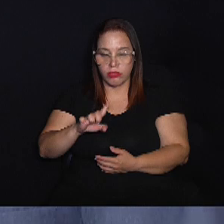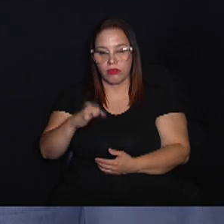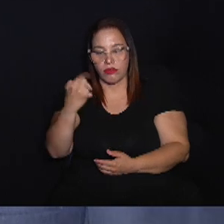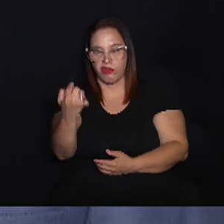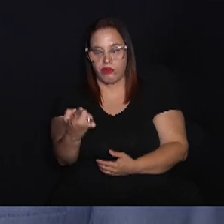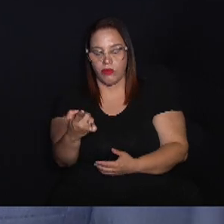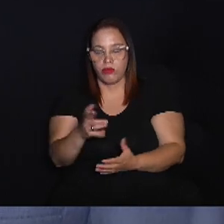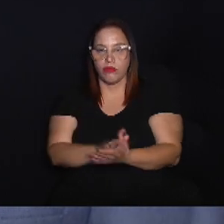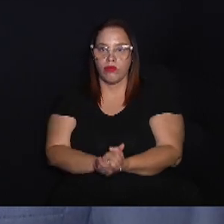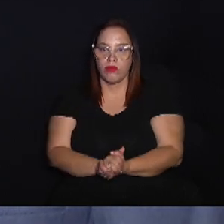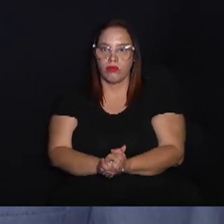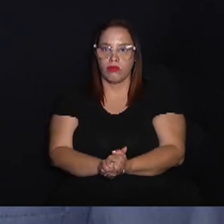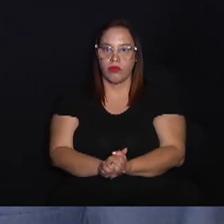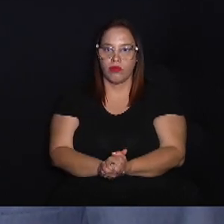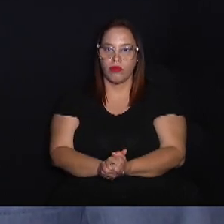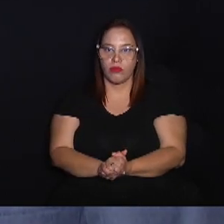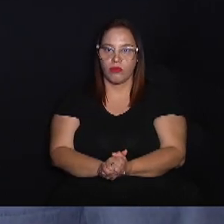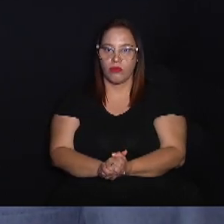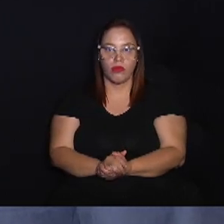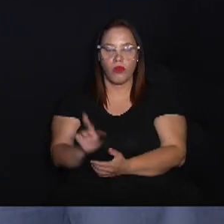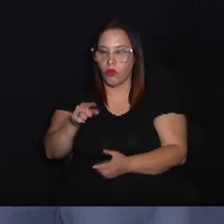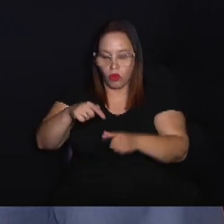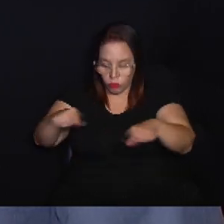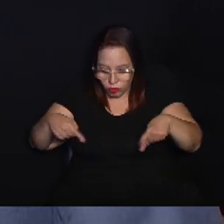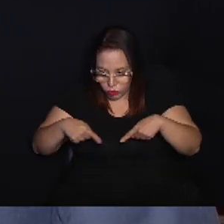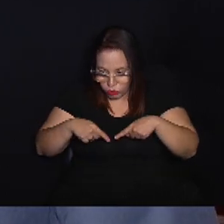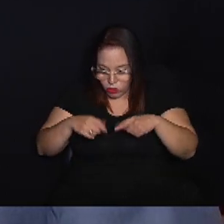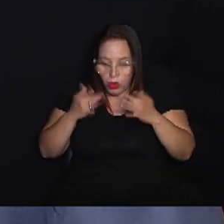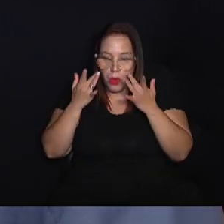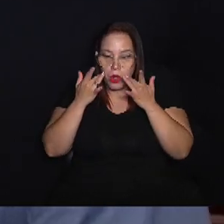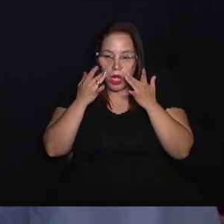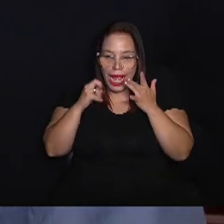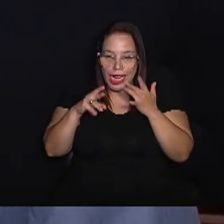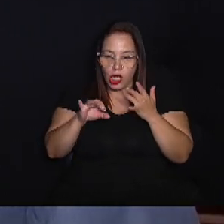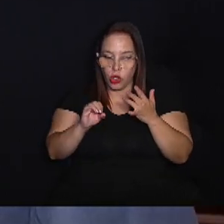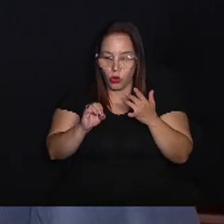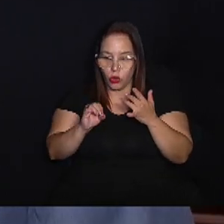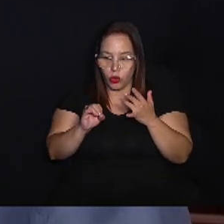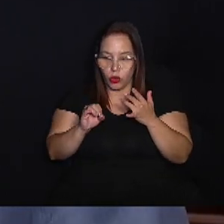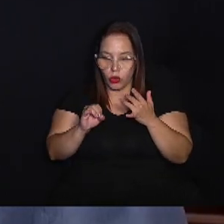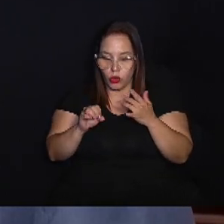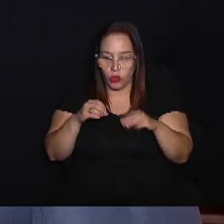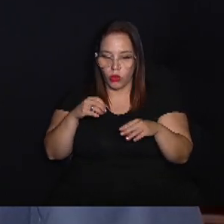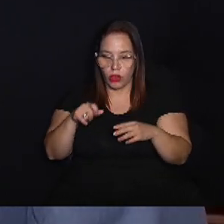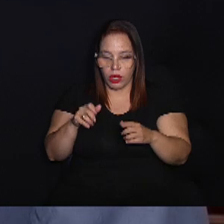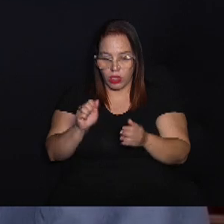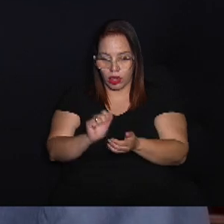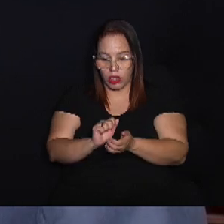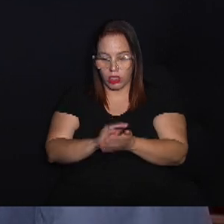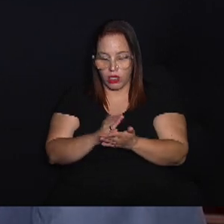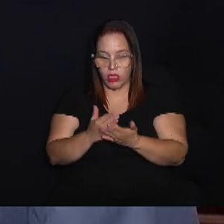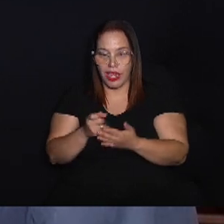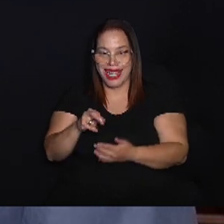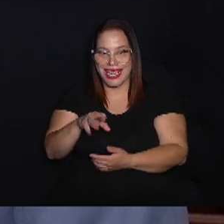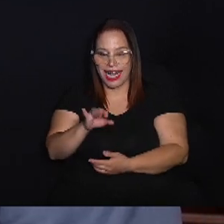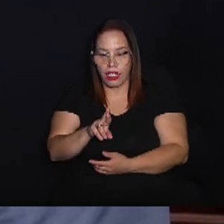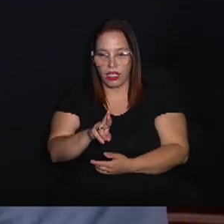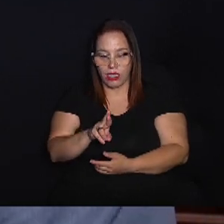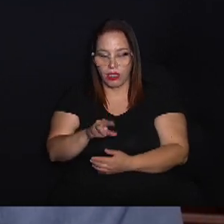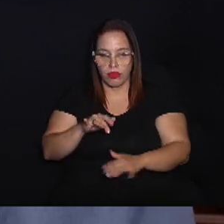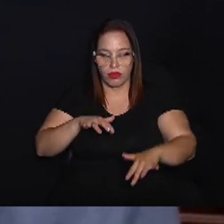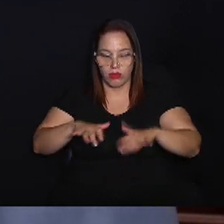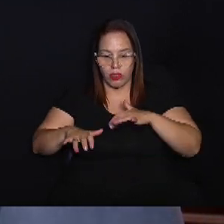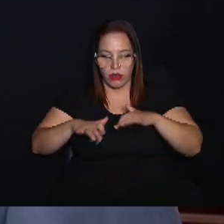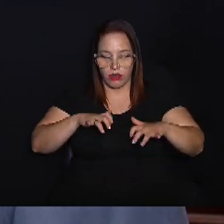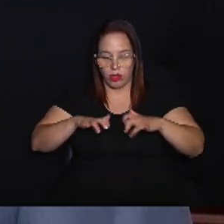tivemos, não foi nessa sala, foi no Teatro Castro Mendes, mas foi produção da academia, César Freisleben tocando a obra